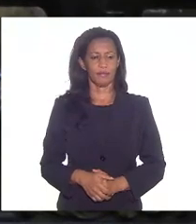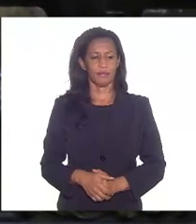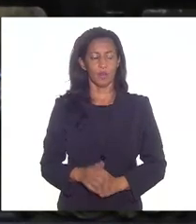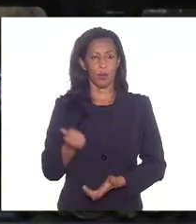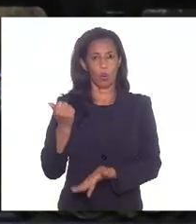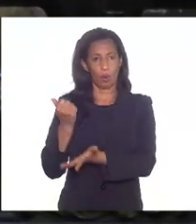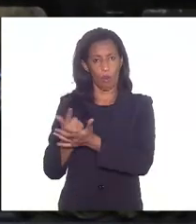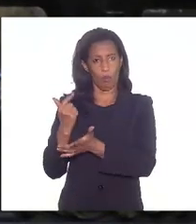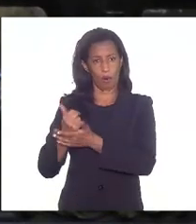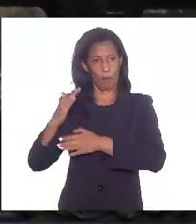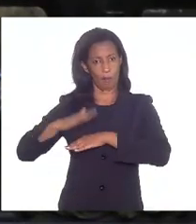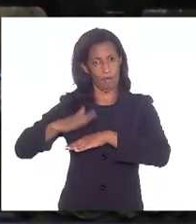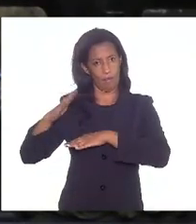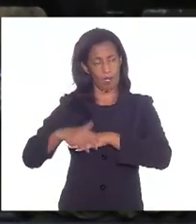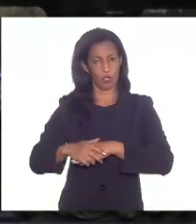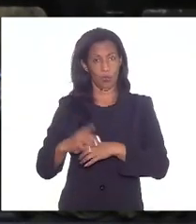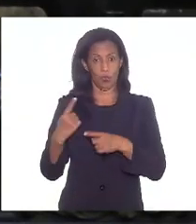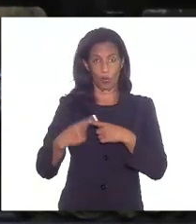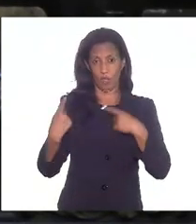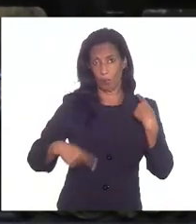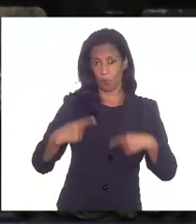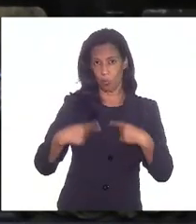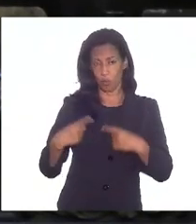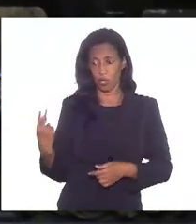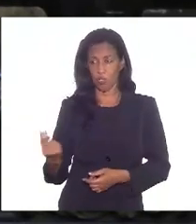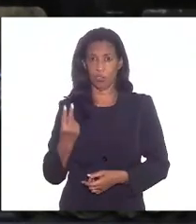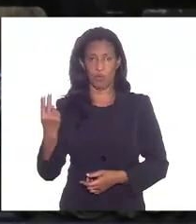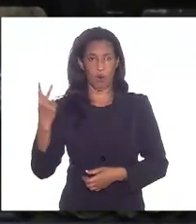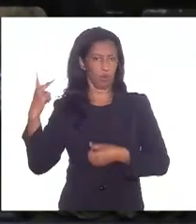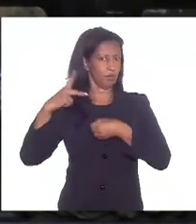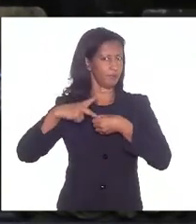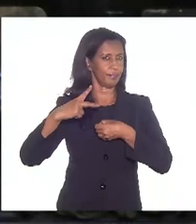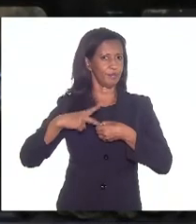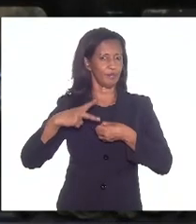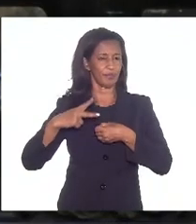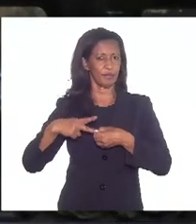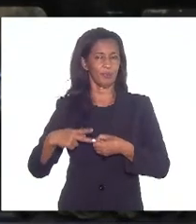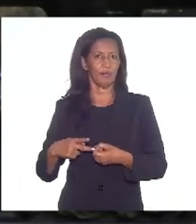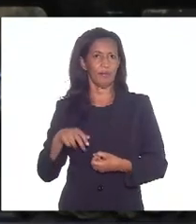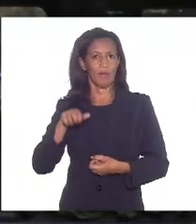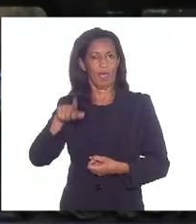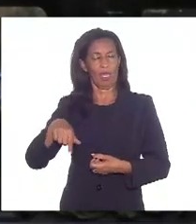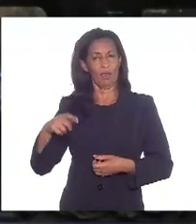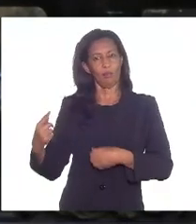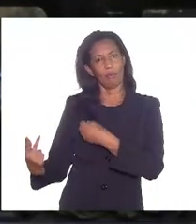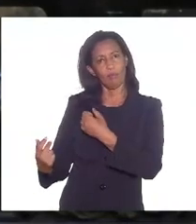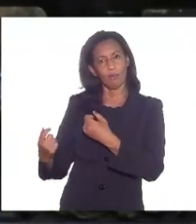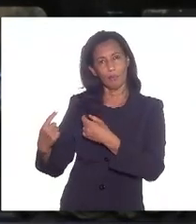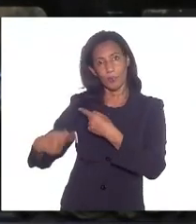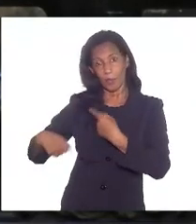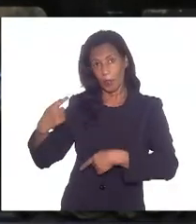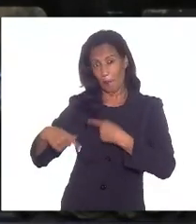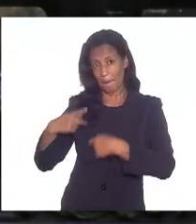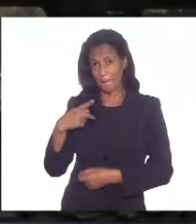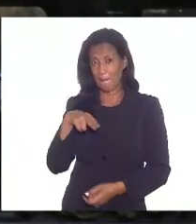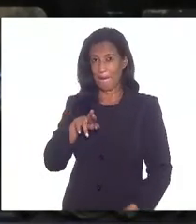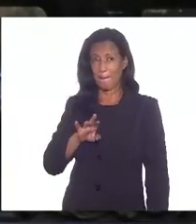consumir mais. Porque a política de preços da Petrobras é uma política